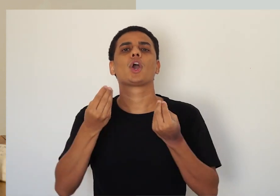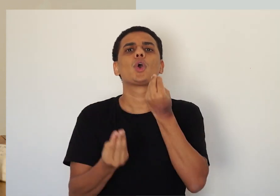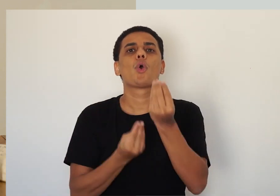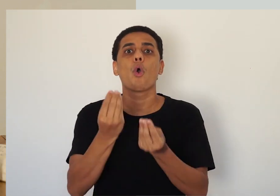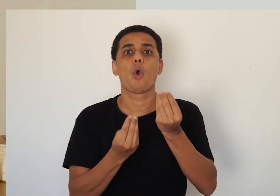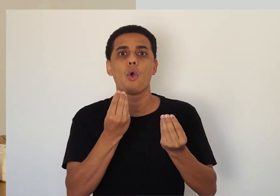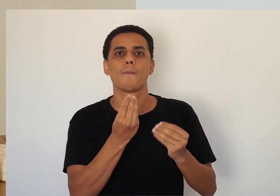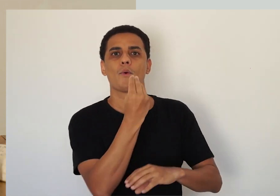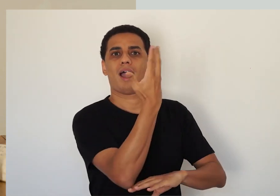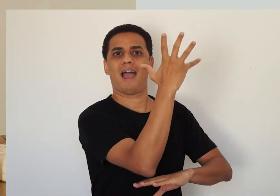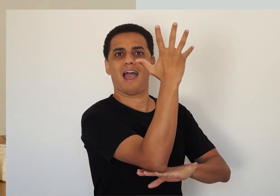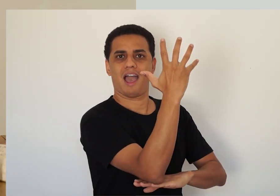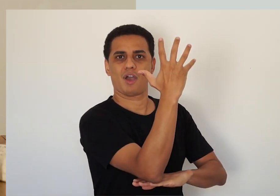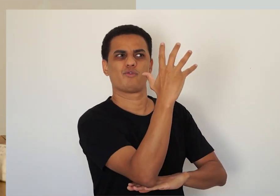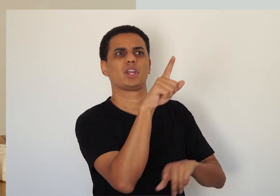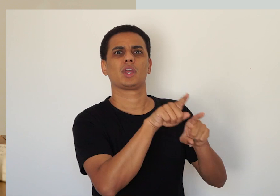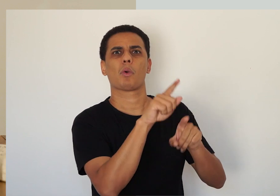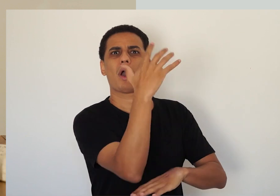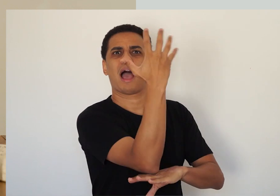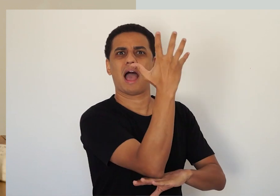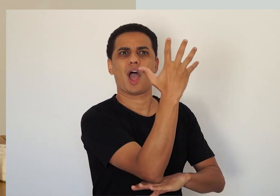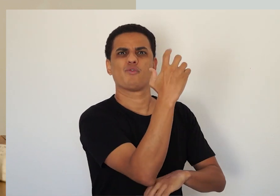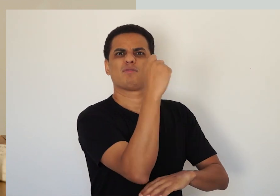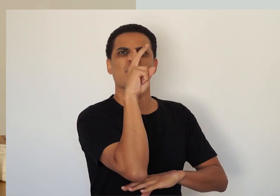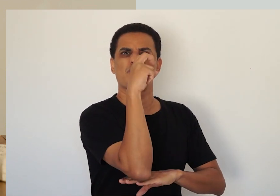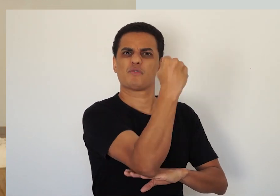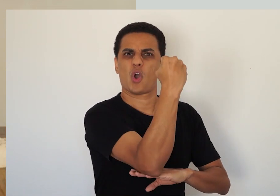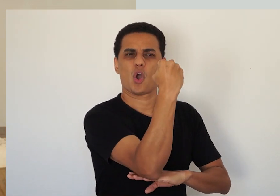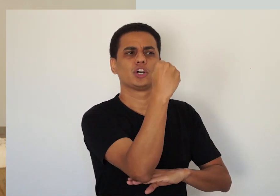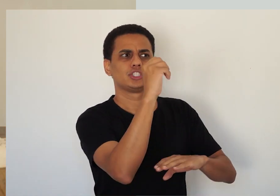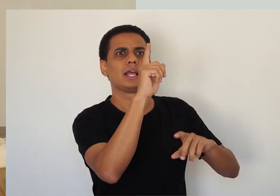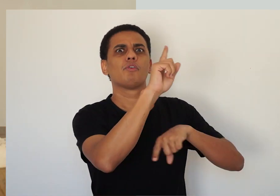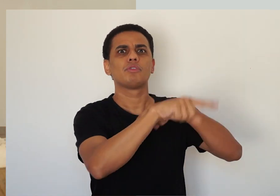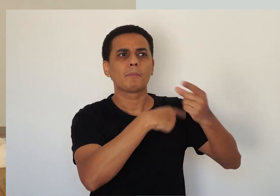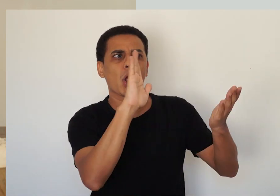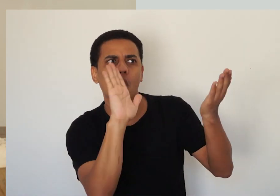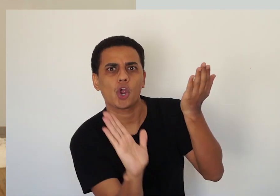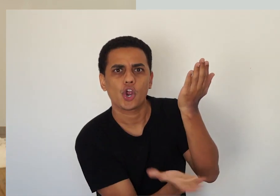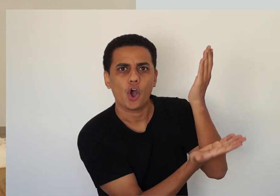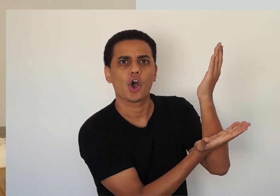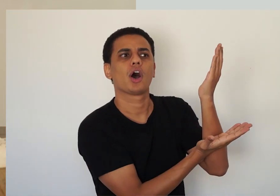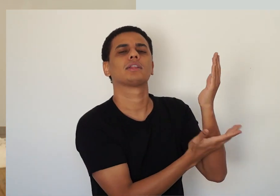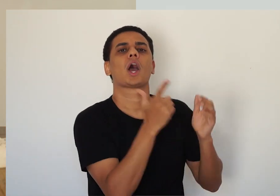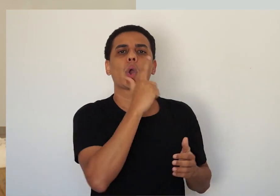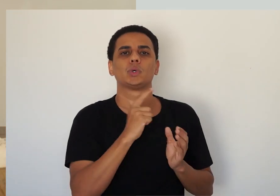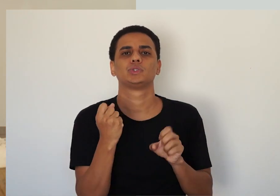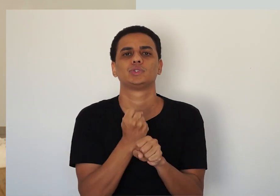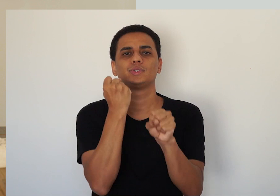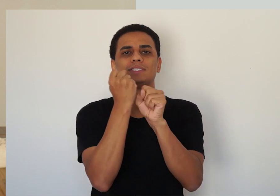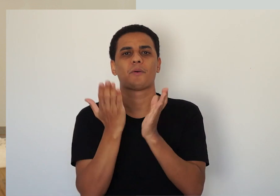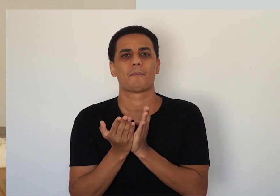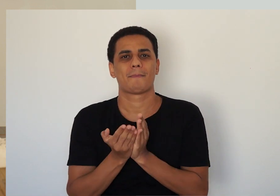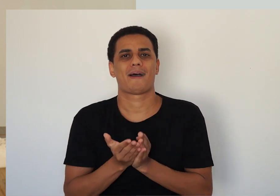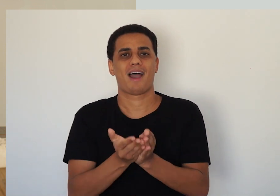o cultivo das árvores que se tornariam os mastros dos navios militares, dos navios mercantis. É bem interessante porque os